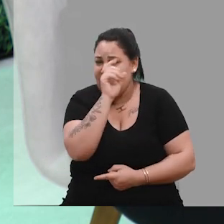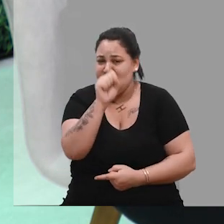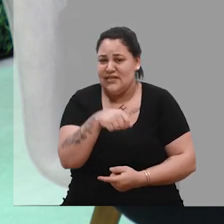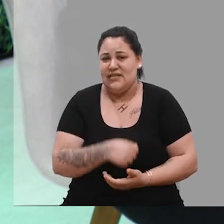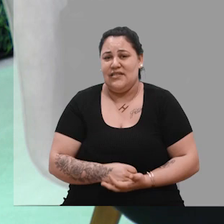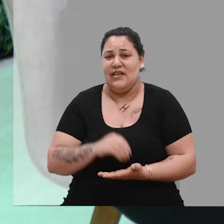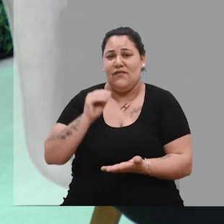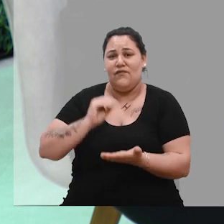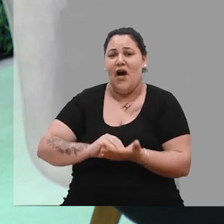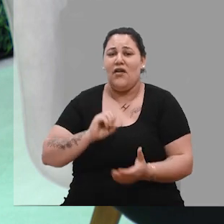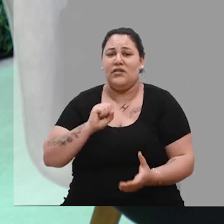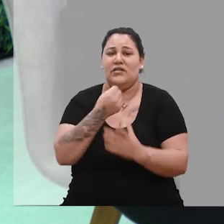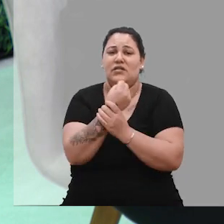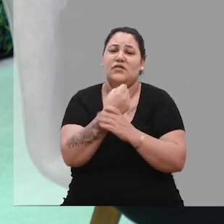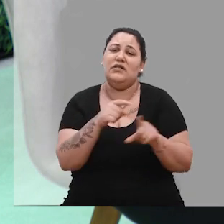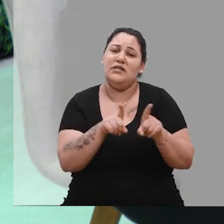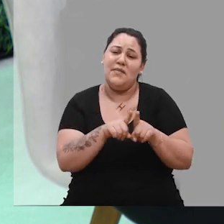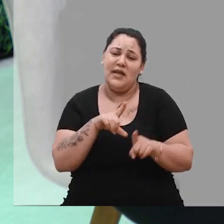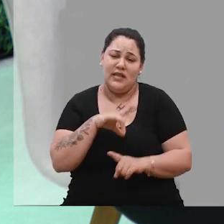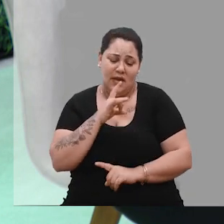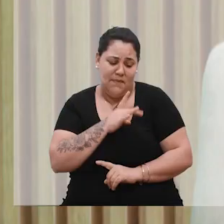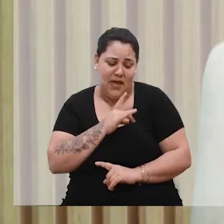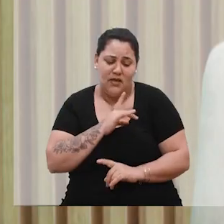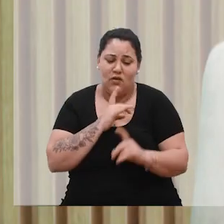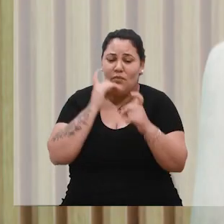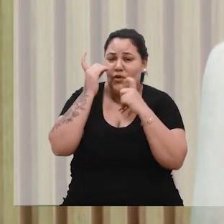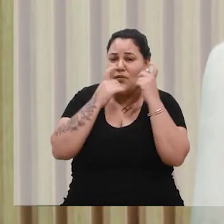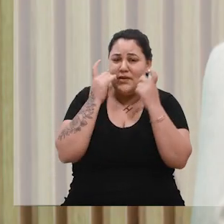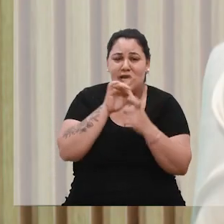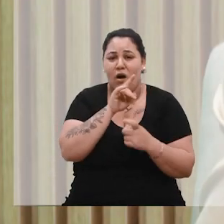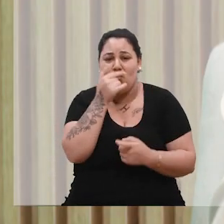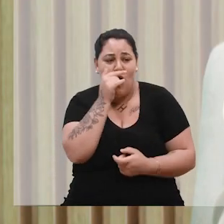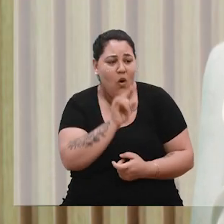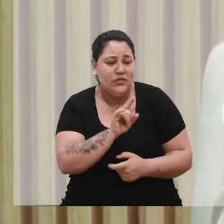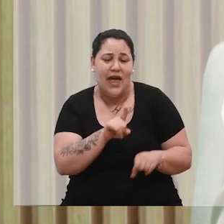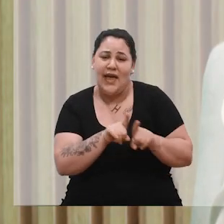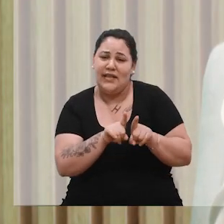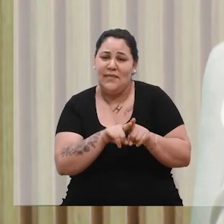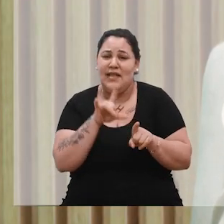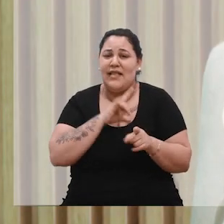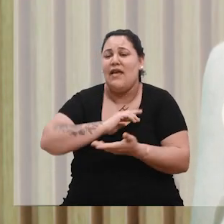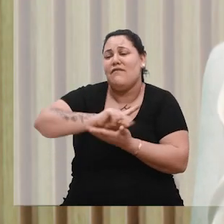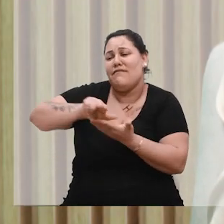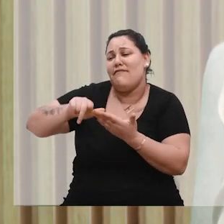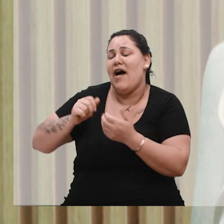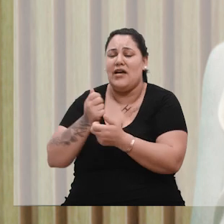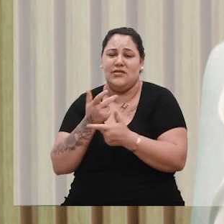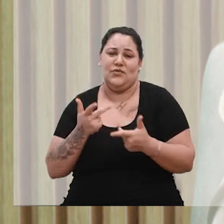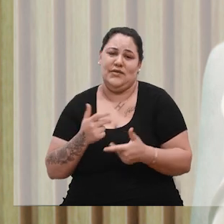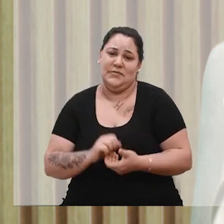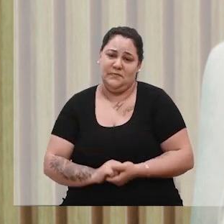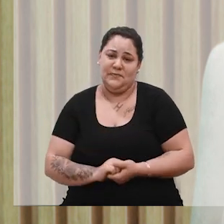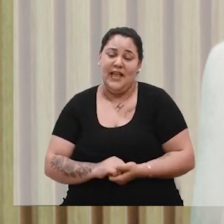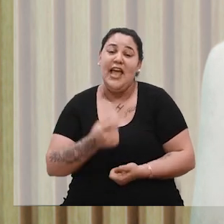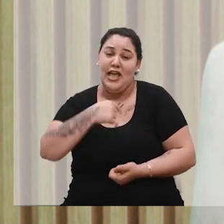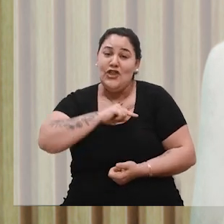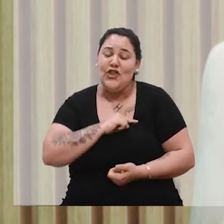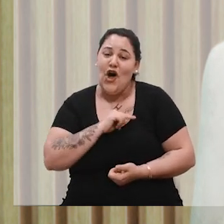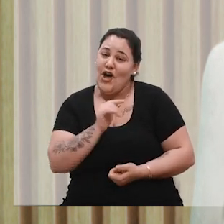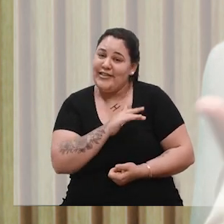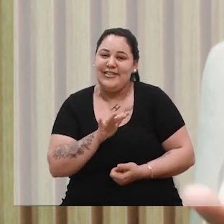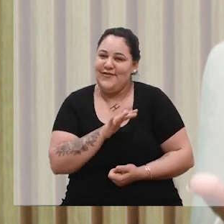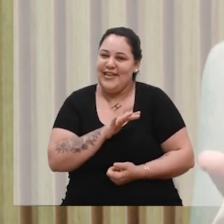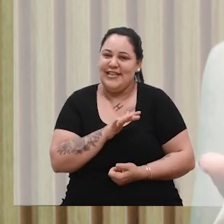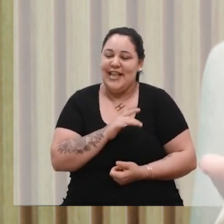a insegurança, existe o medo, existe a preocupação de não dar certo, existe uma série de questões. E a gente, quando se coloca, às